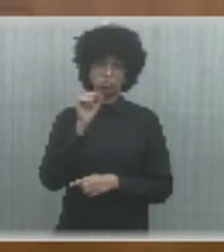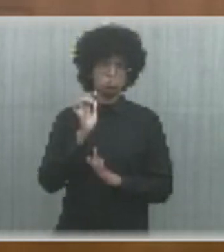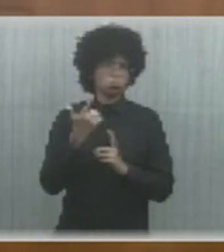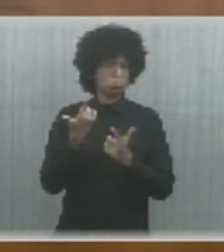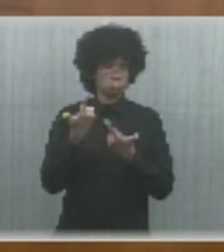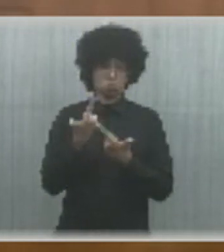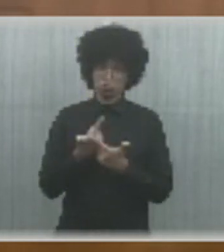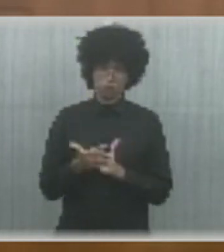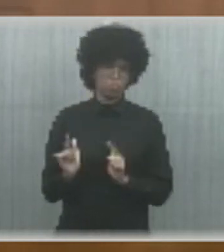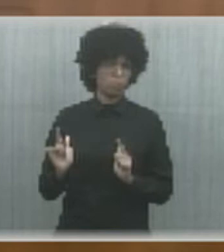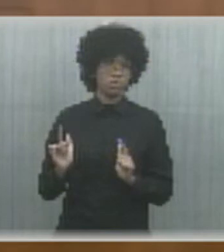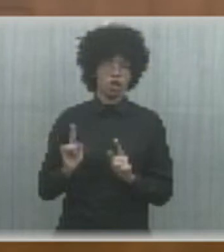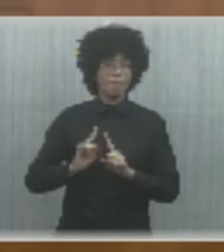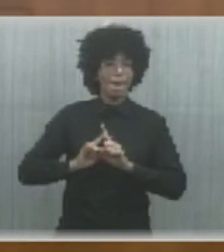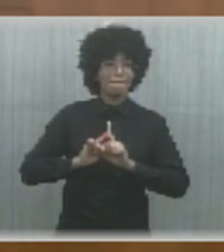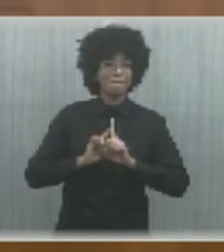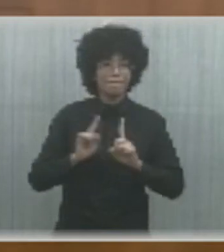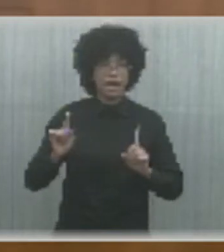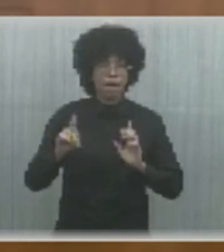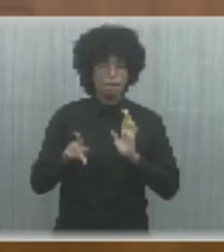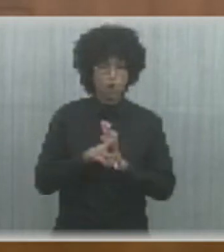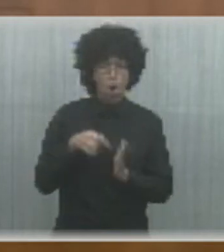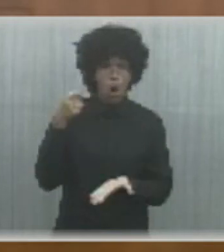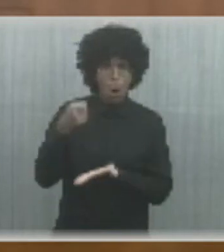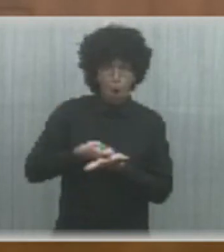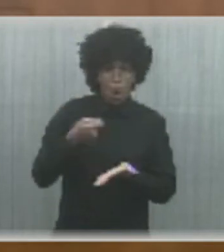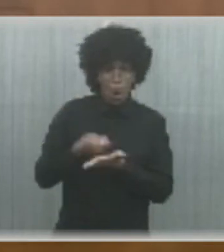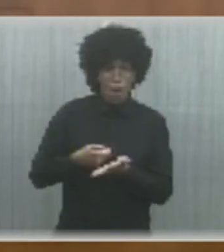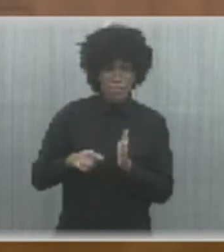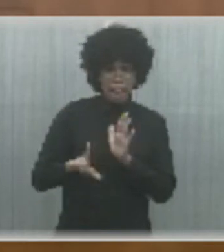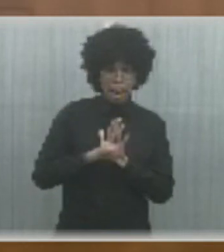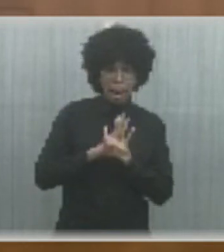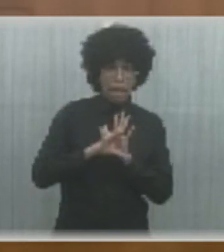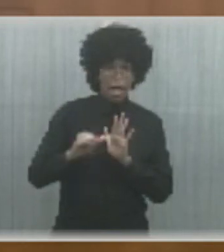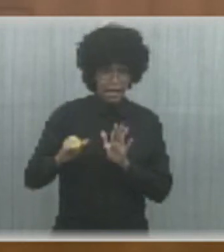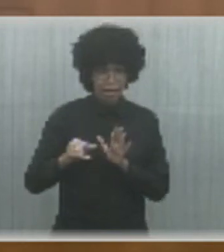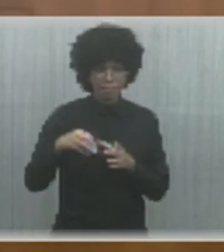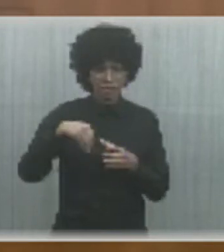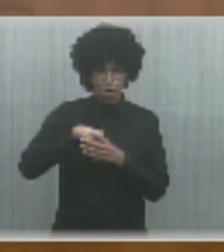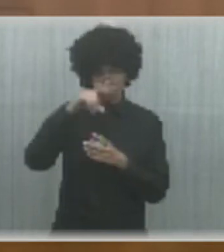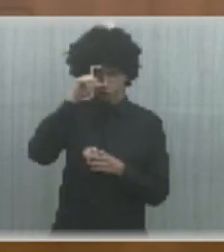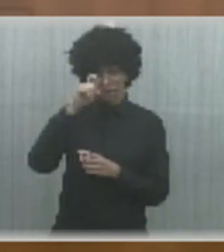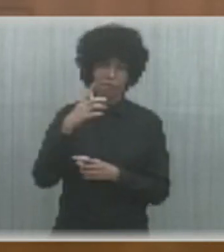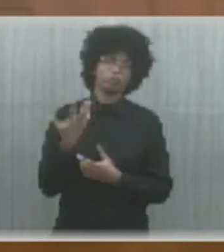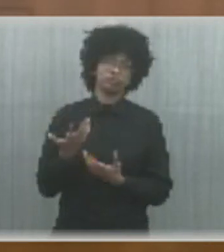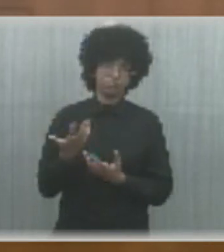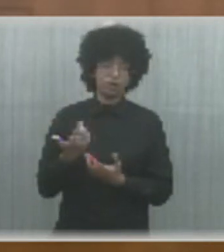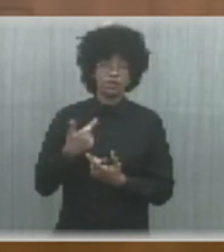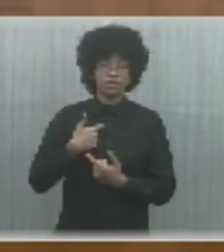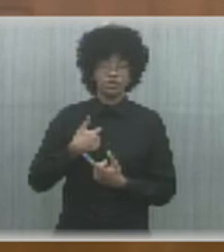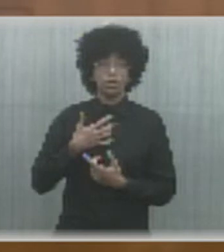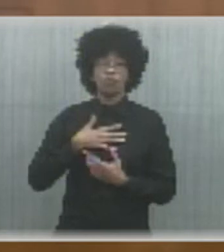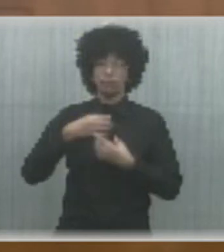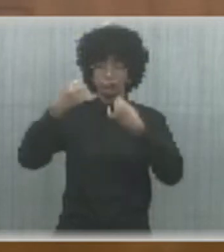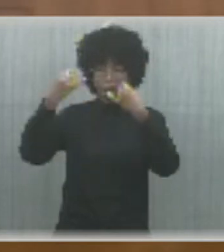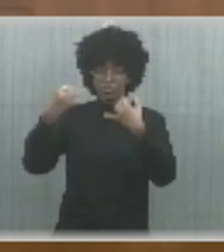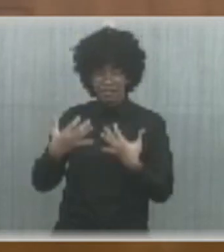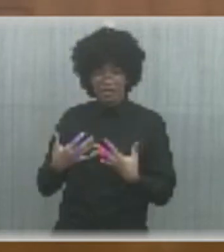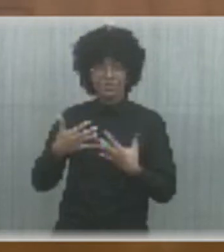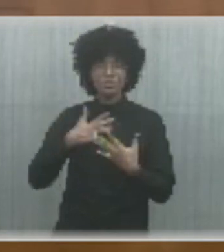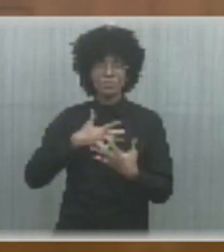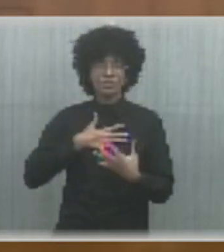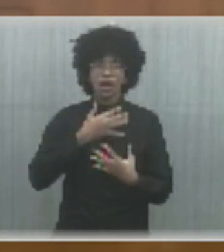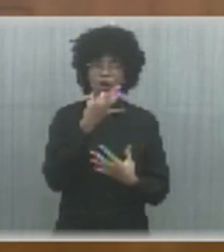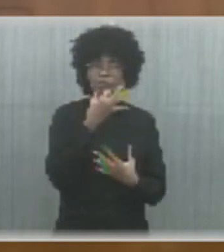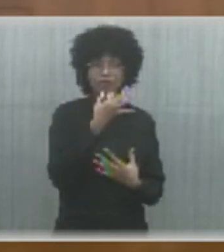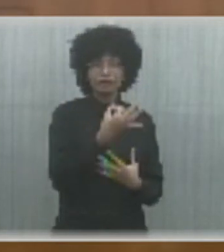problema. Mas isso não pode ser, é uma obrigação para um hospital. Então eu esclareço aqui o meu ponto de vista dentro